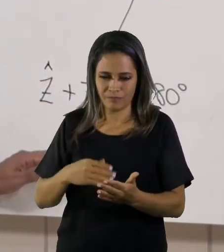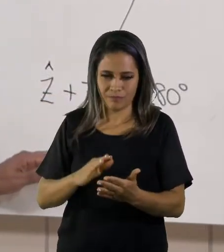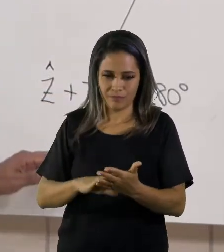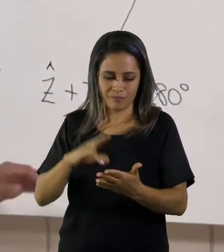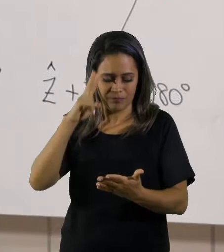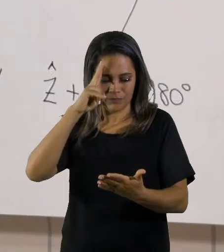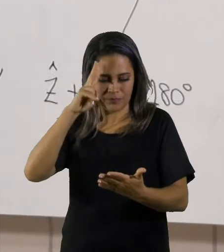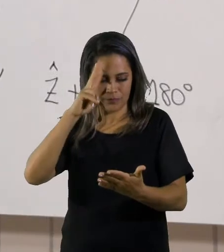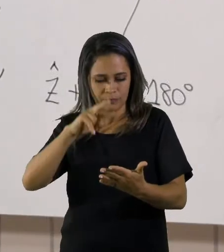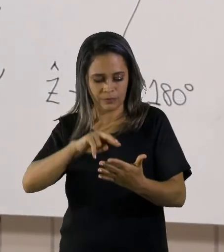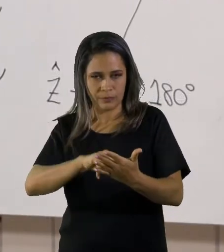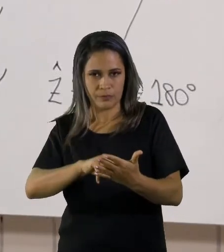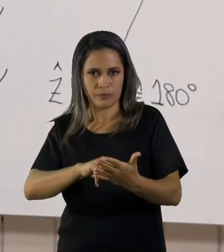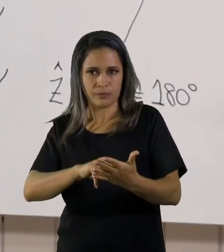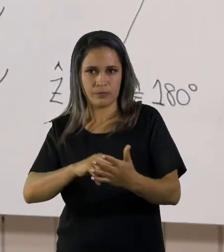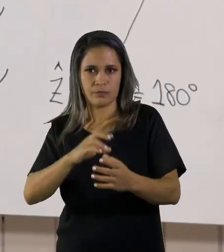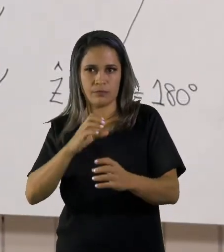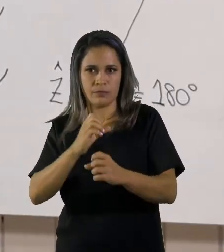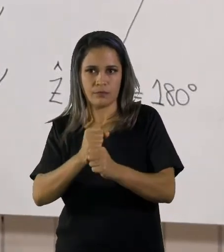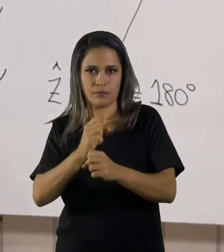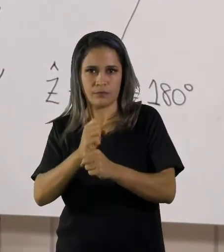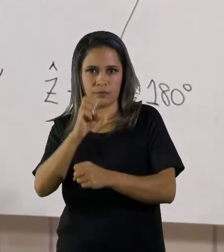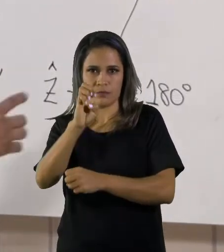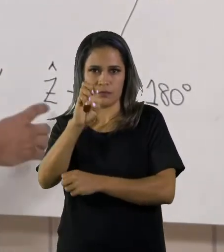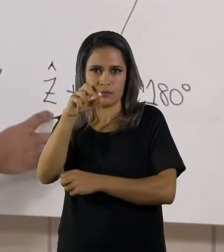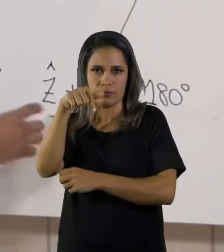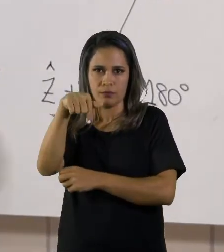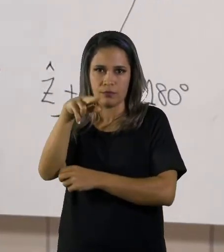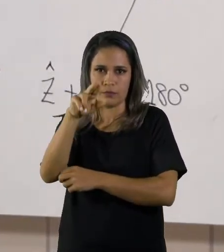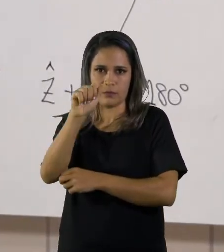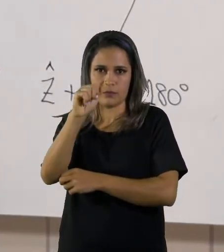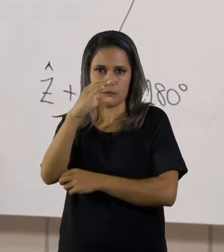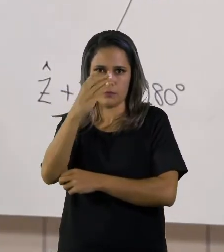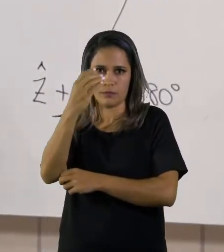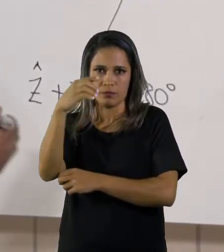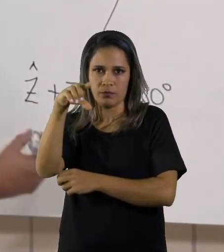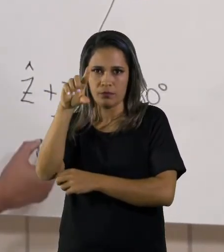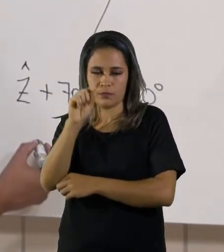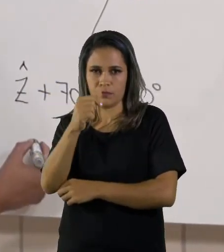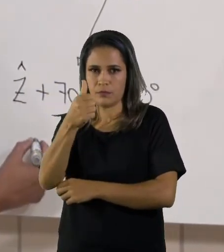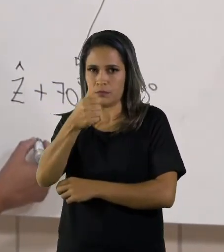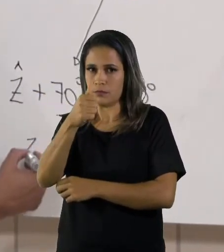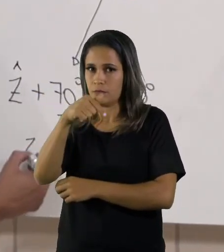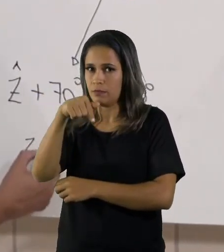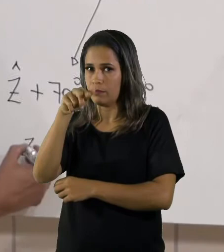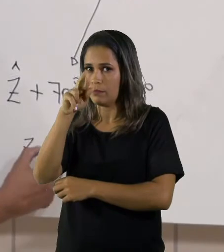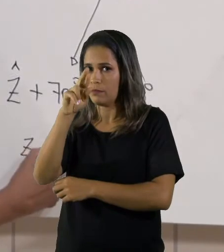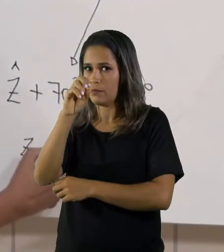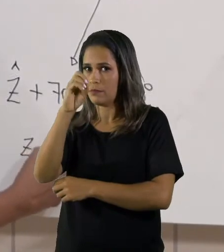lembrar de equação do primeiro grau. Vou deixar a letra sozinha